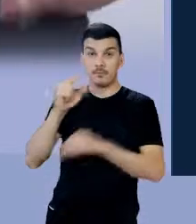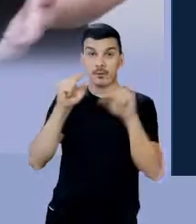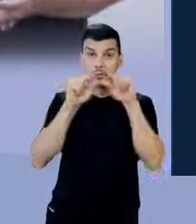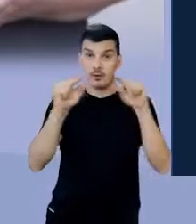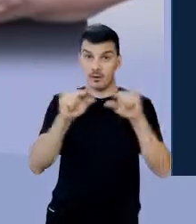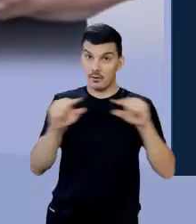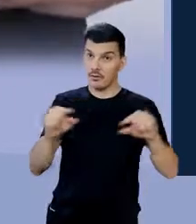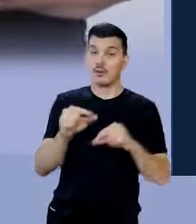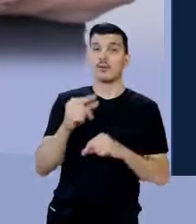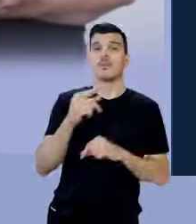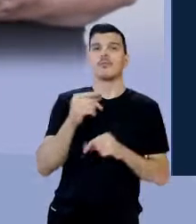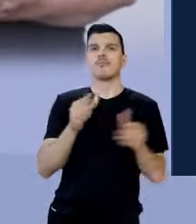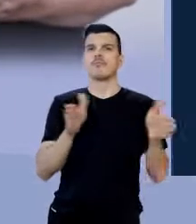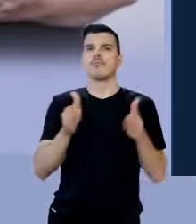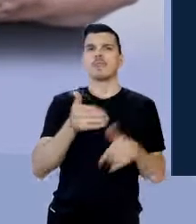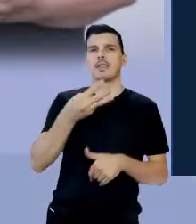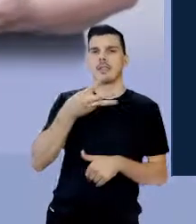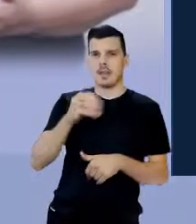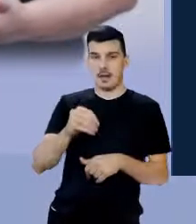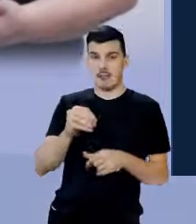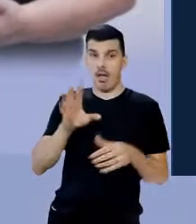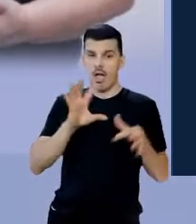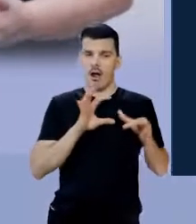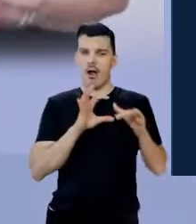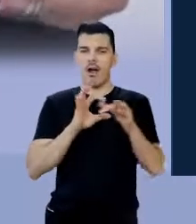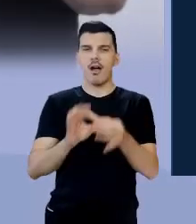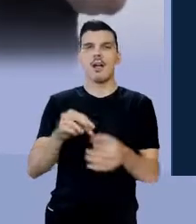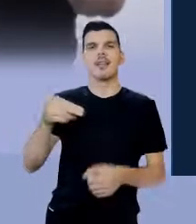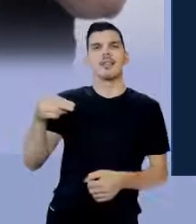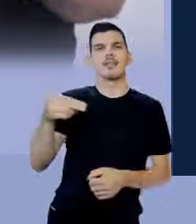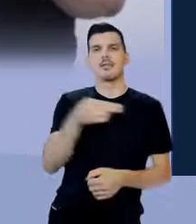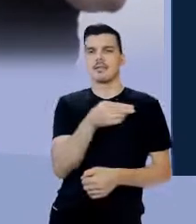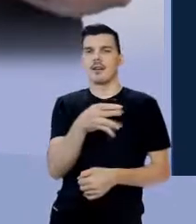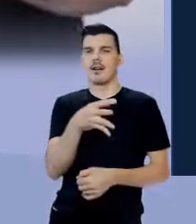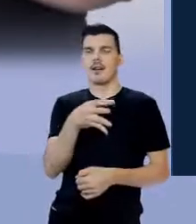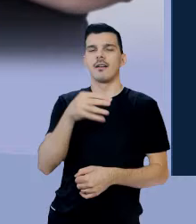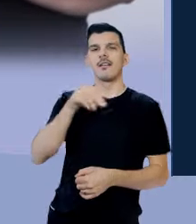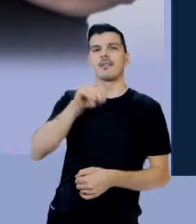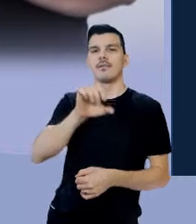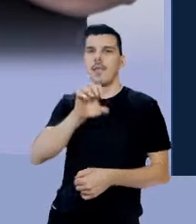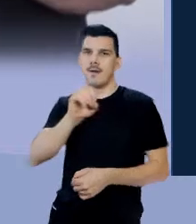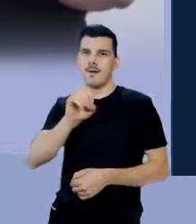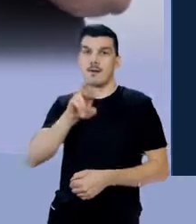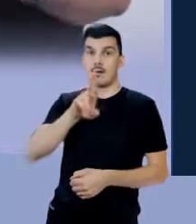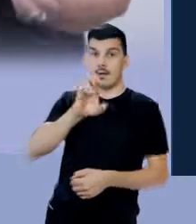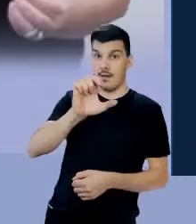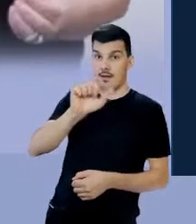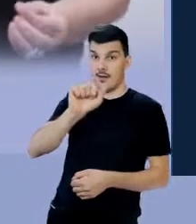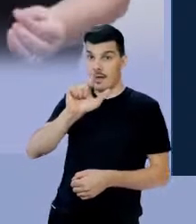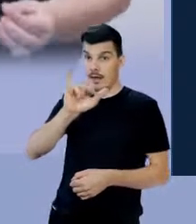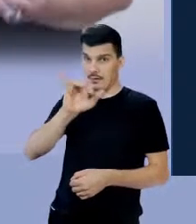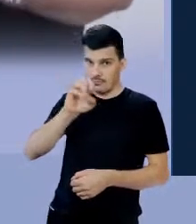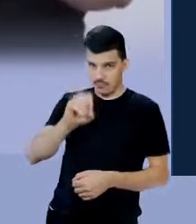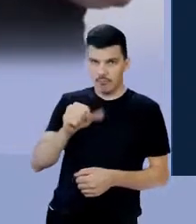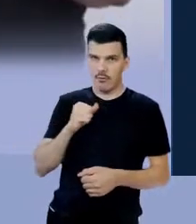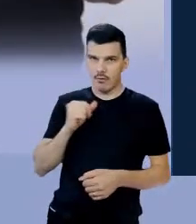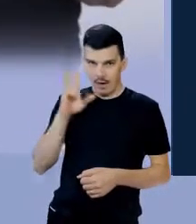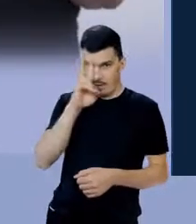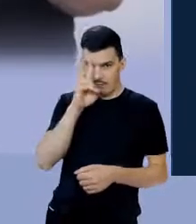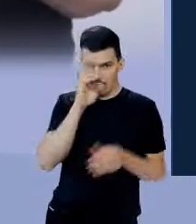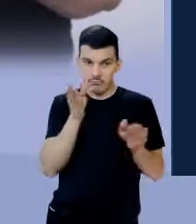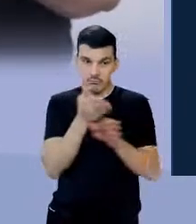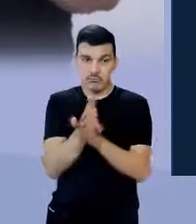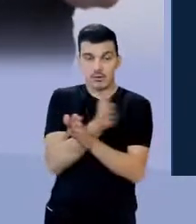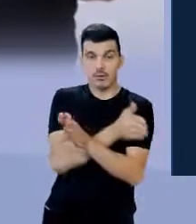a prosa de 30 será associada ao neorrealismo. Você se lembra que o realismo foi